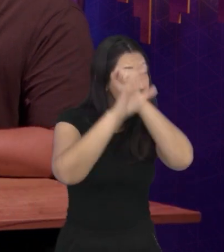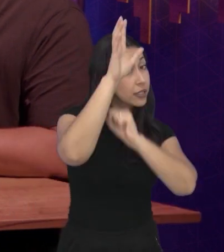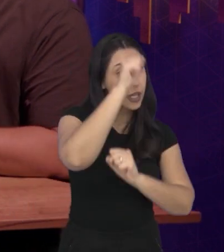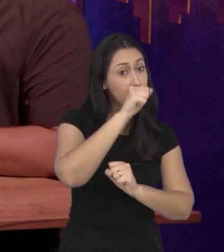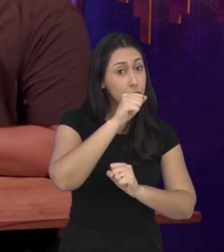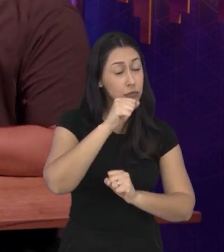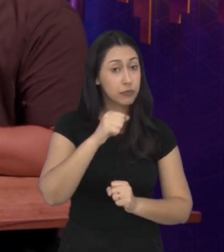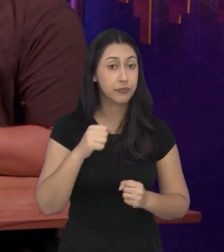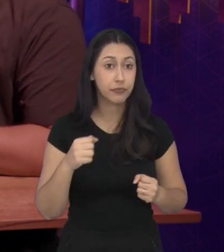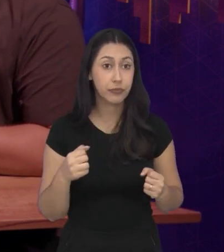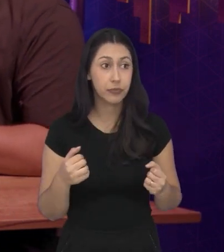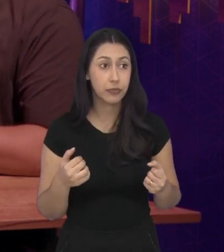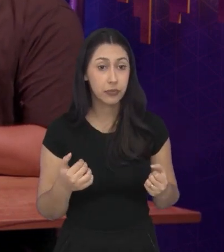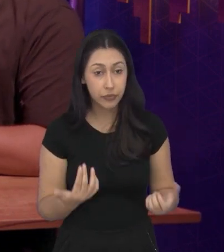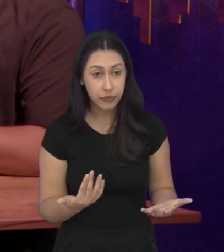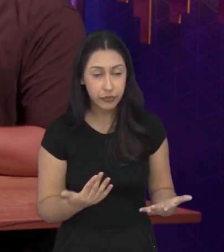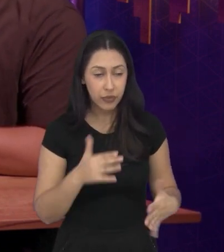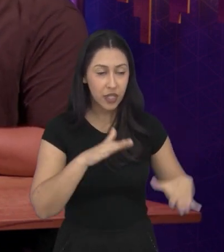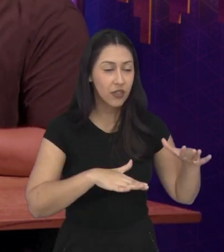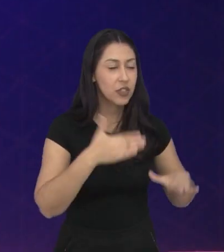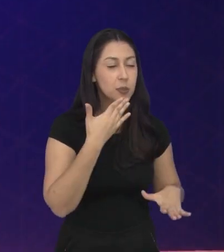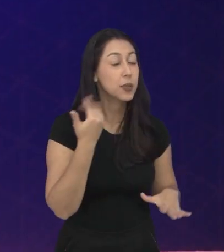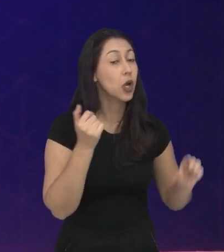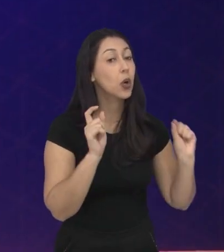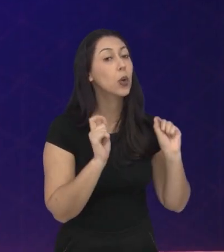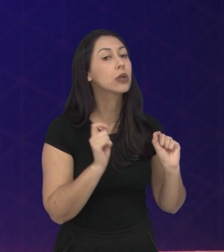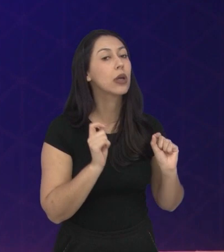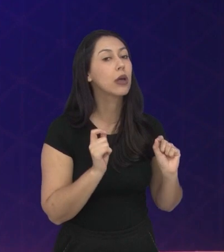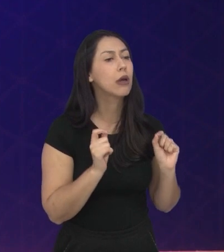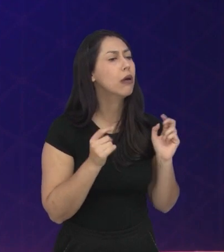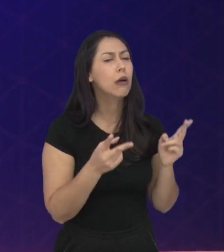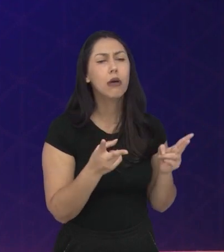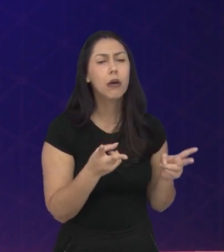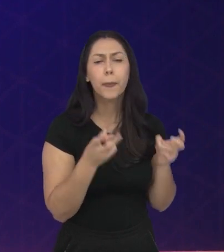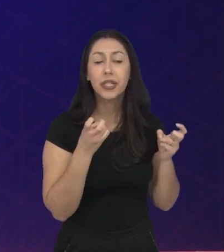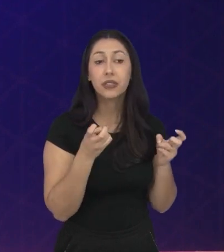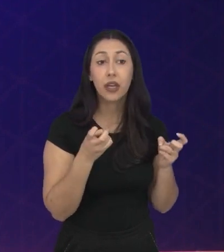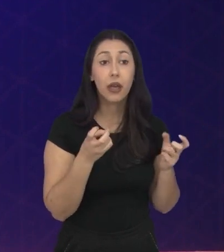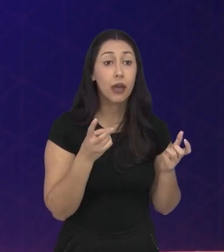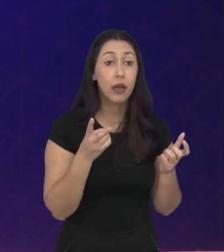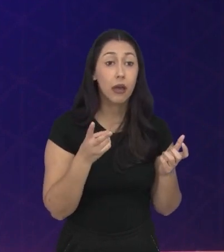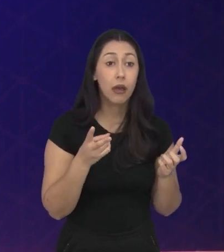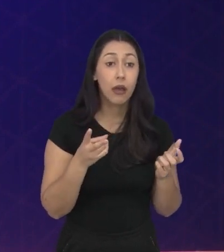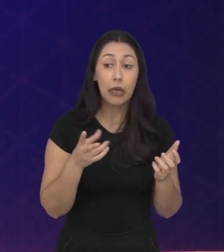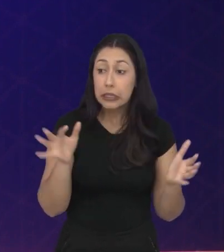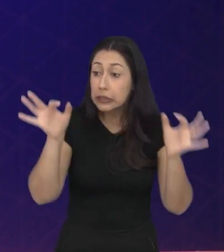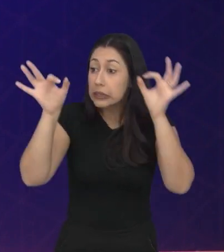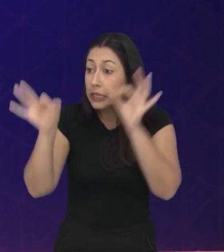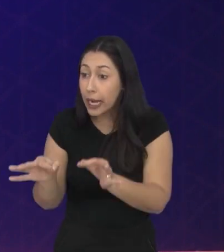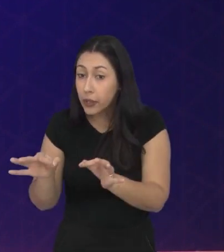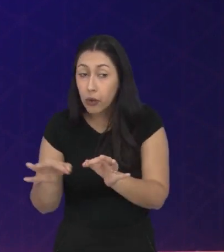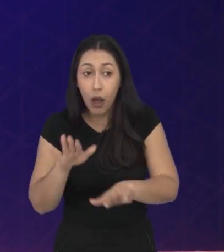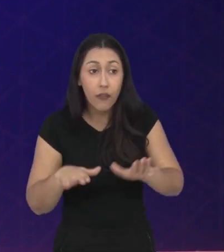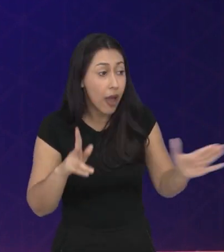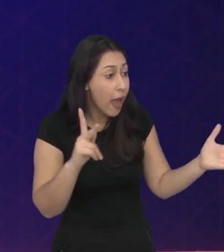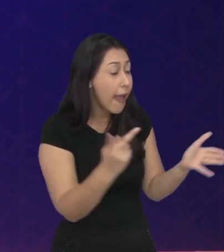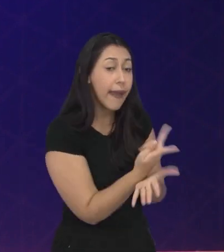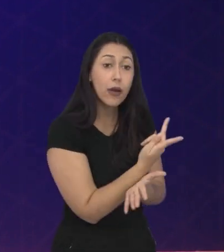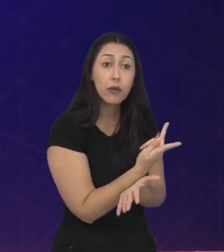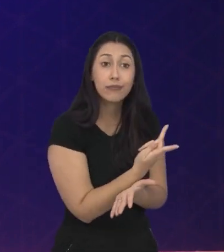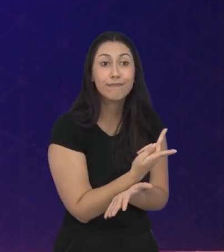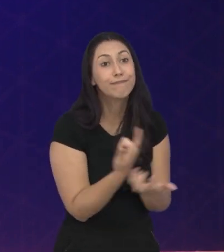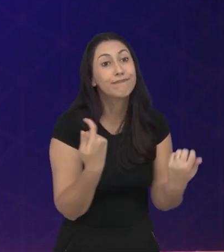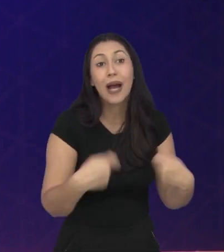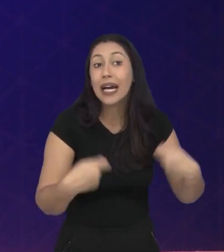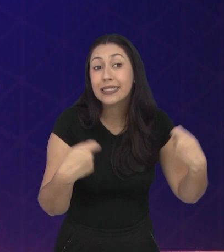aprendizado e eu acho que talvez a melhor opção pra gente seja entender que tanto os erros quanto os acertos fazem parte dessa